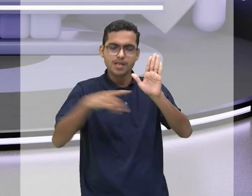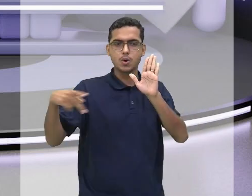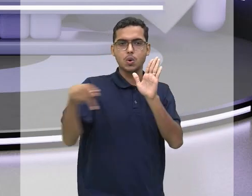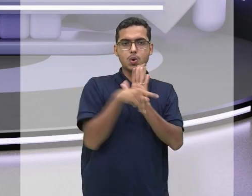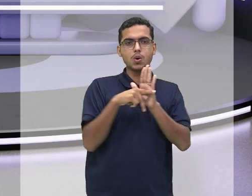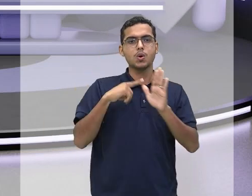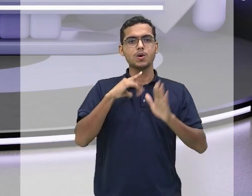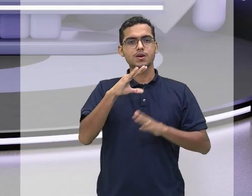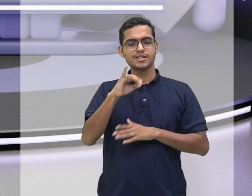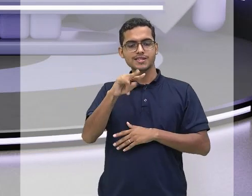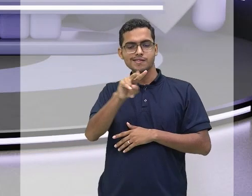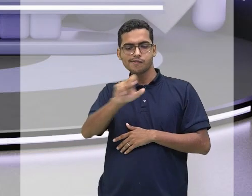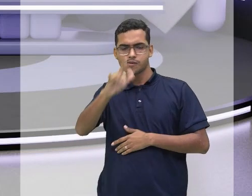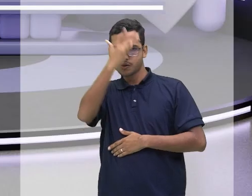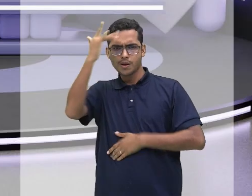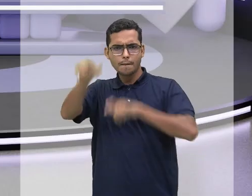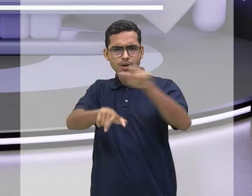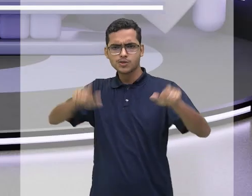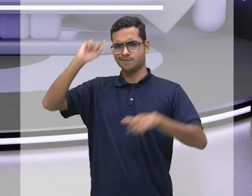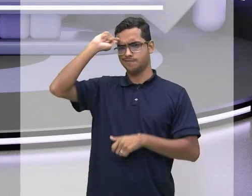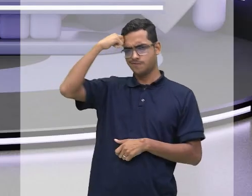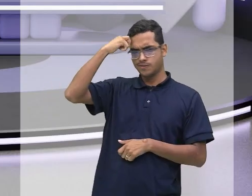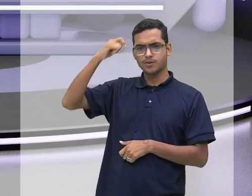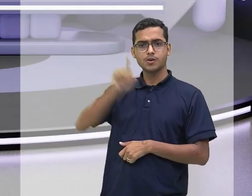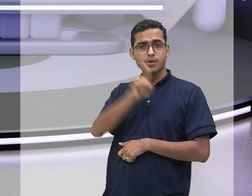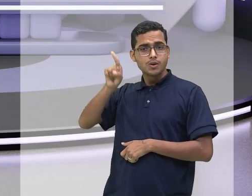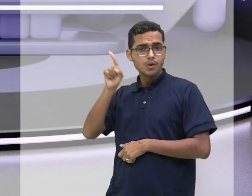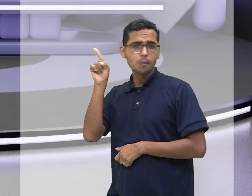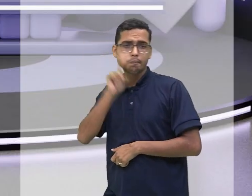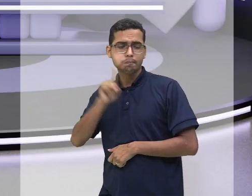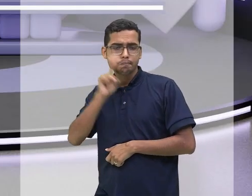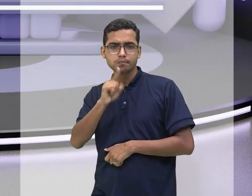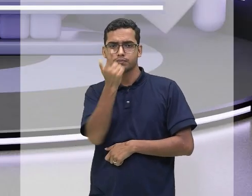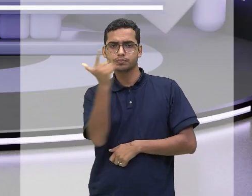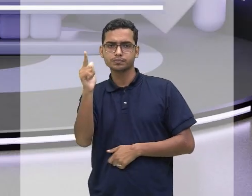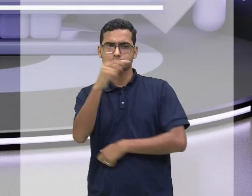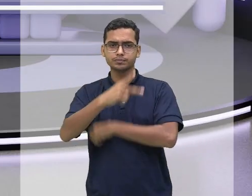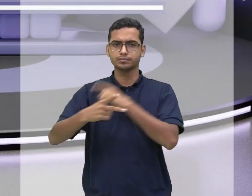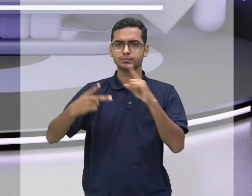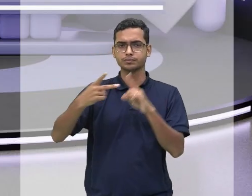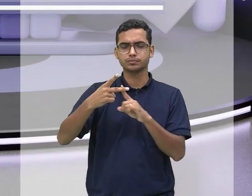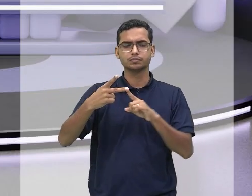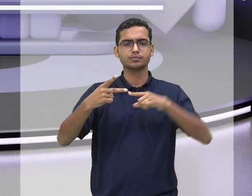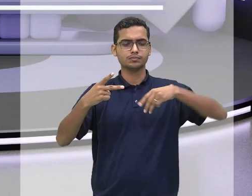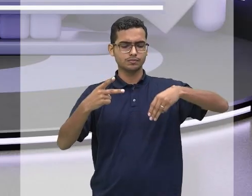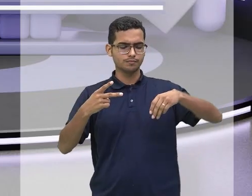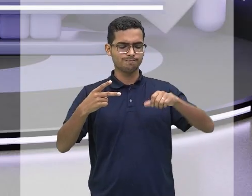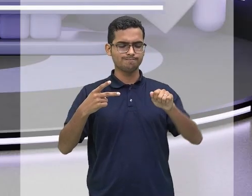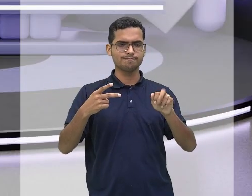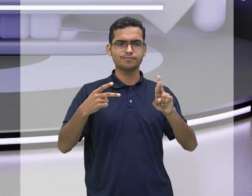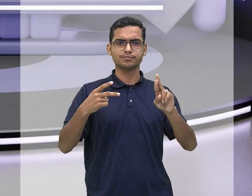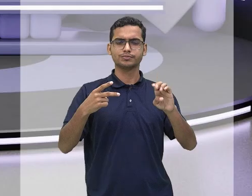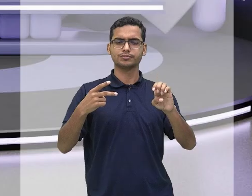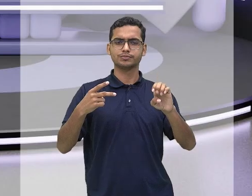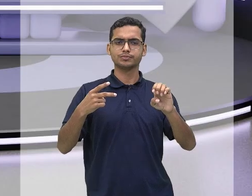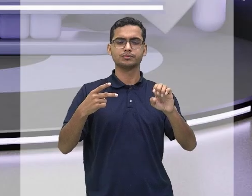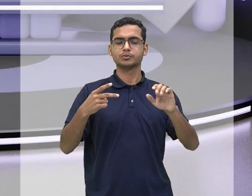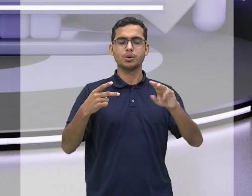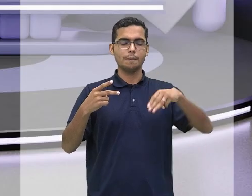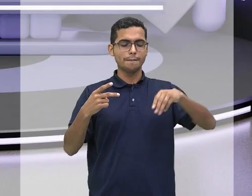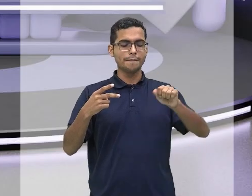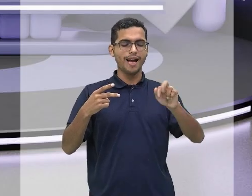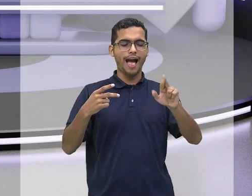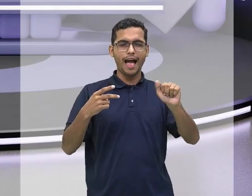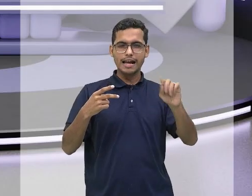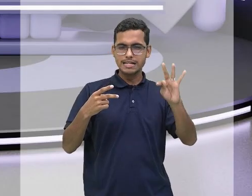negros, todos os negros nos Estados Unidos. E Mahatma Gandhi foi uma liderança religiosa do hindu que